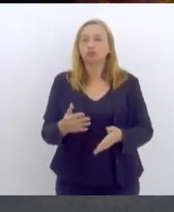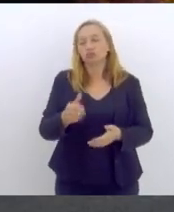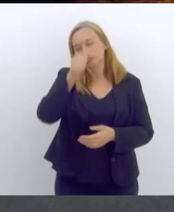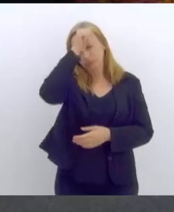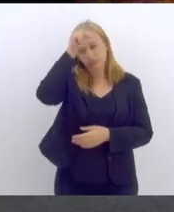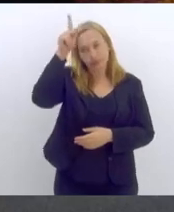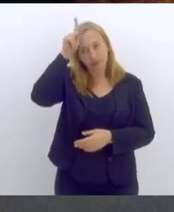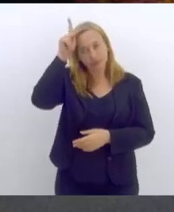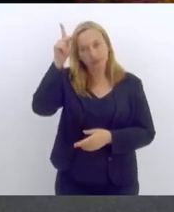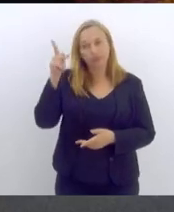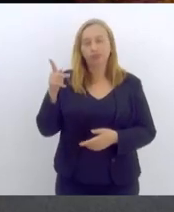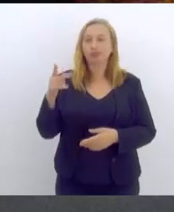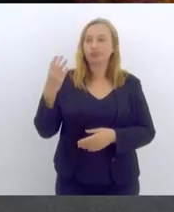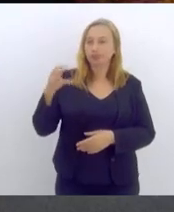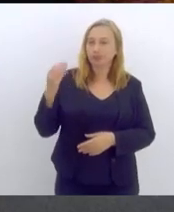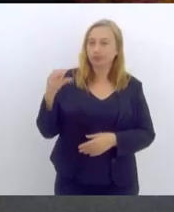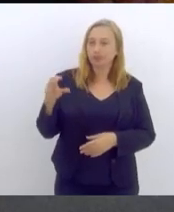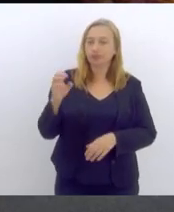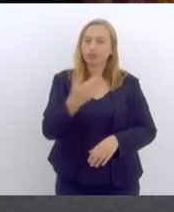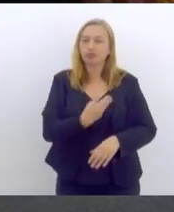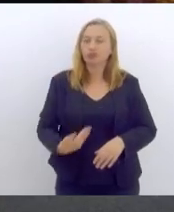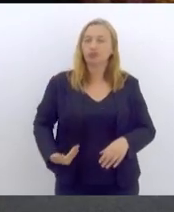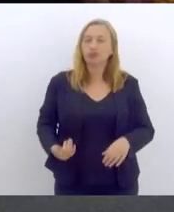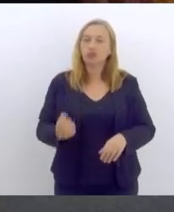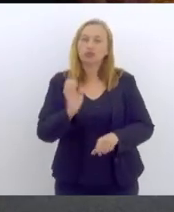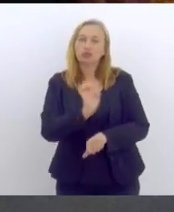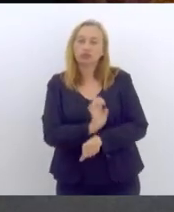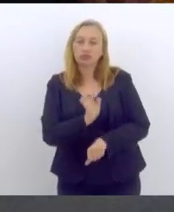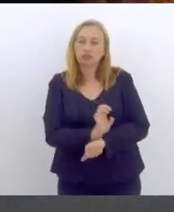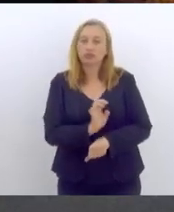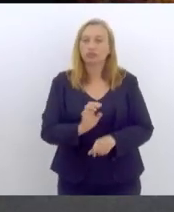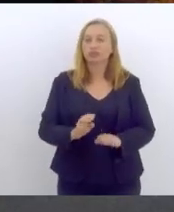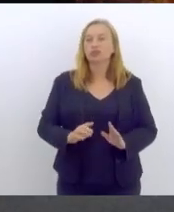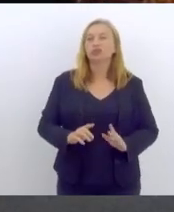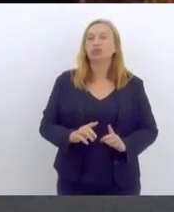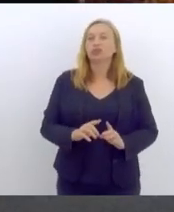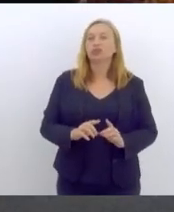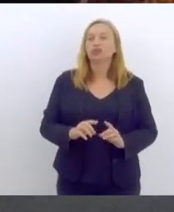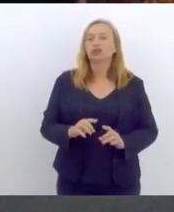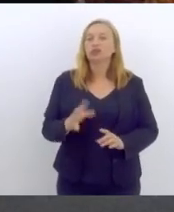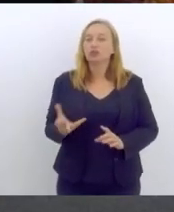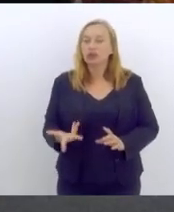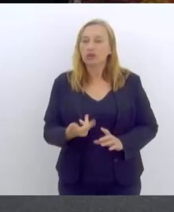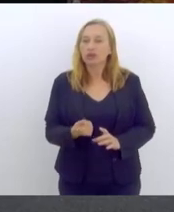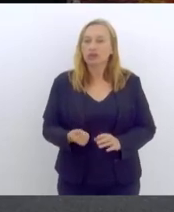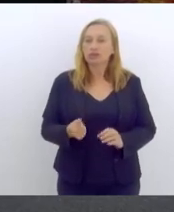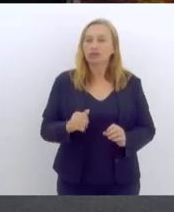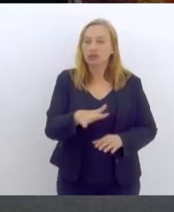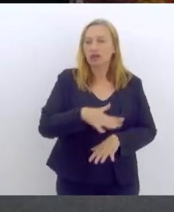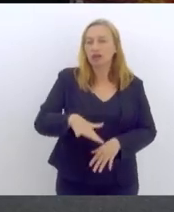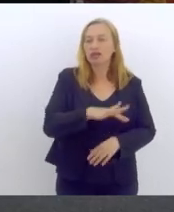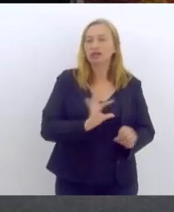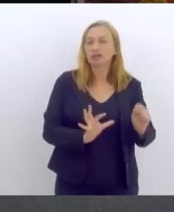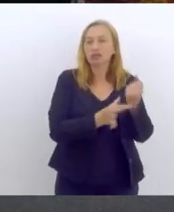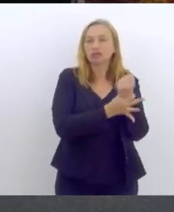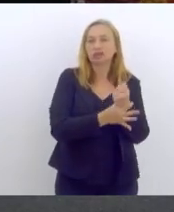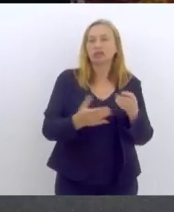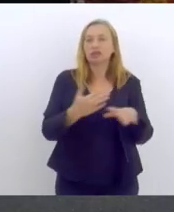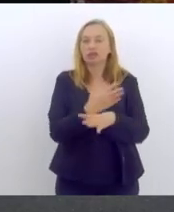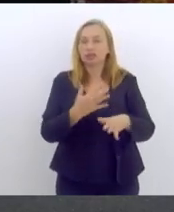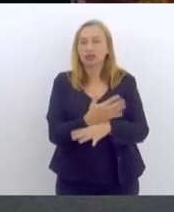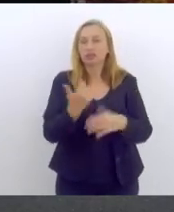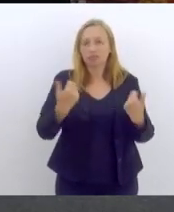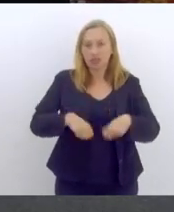do Estado, para voltarmos a atingir cada vez mais os níveis de eficiência na área de segurança que a nossa cidade tanto